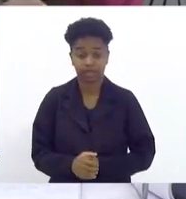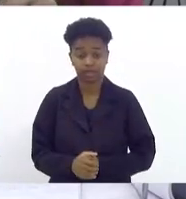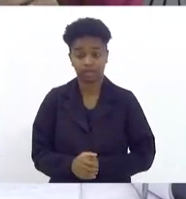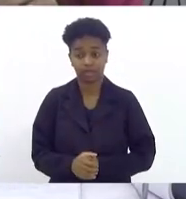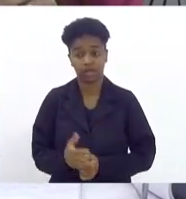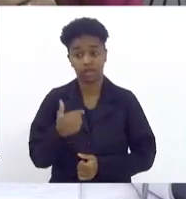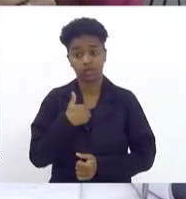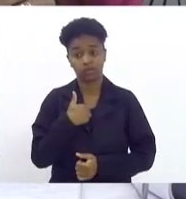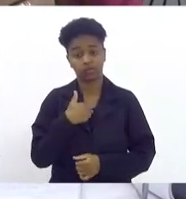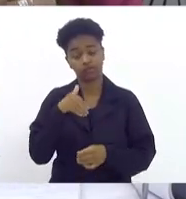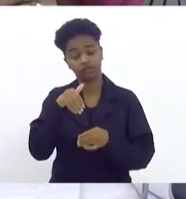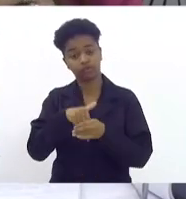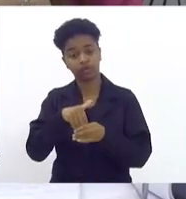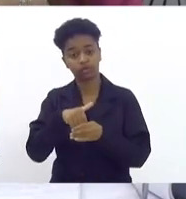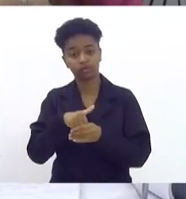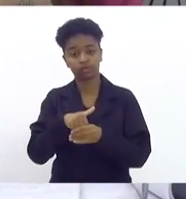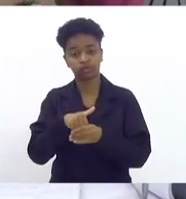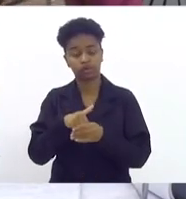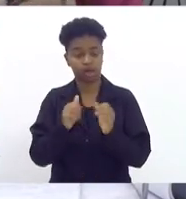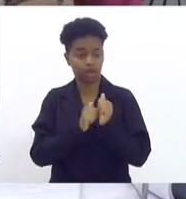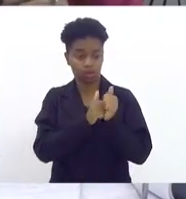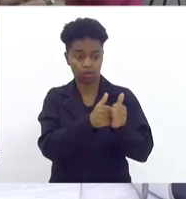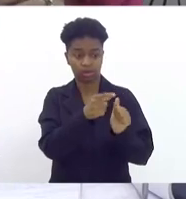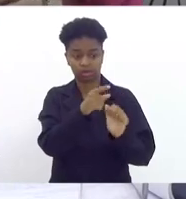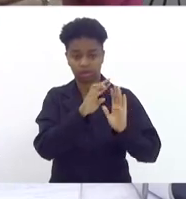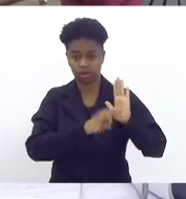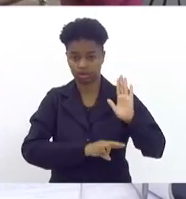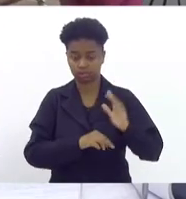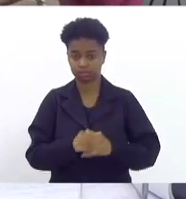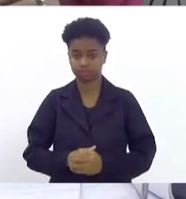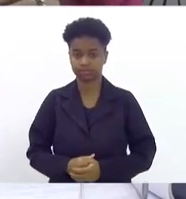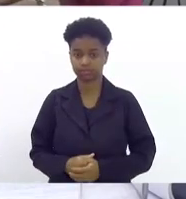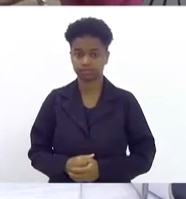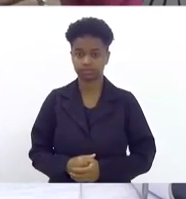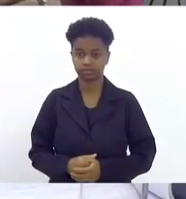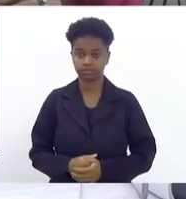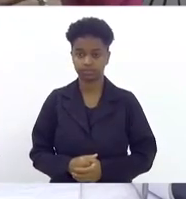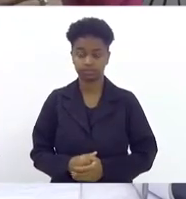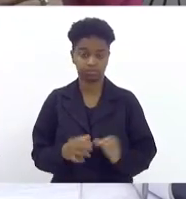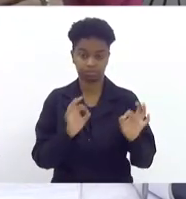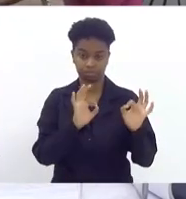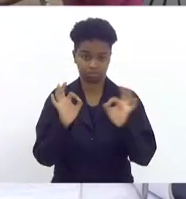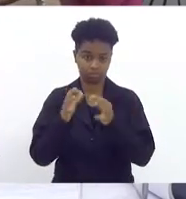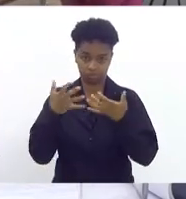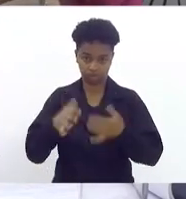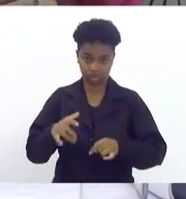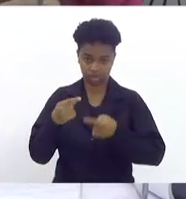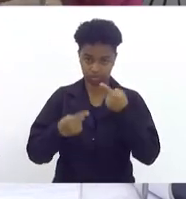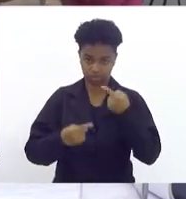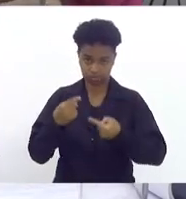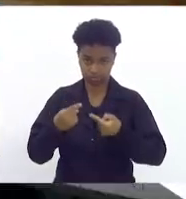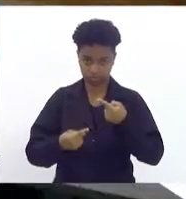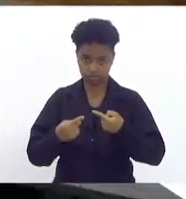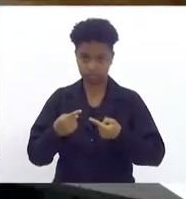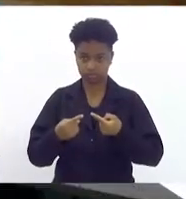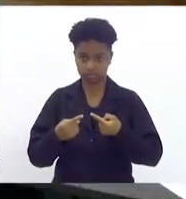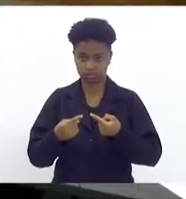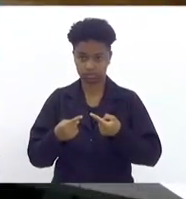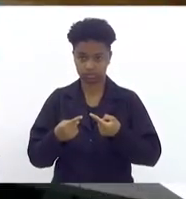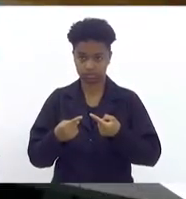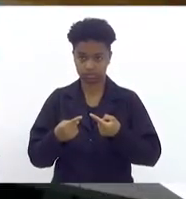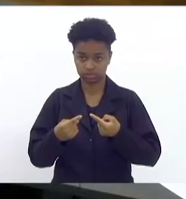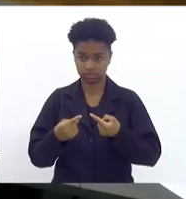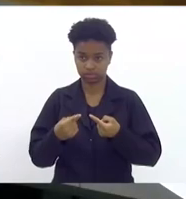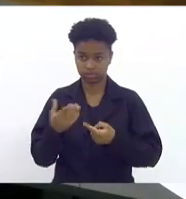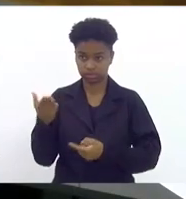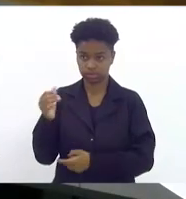voto pelo acompanho o relator. Bem, não havendo quem queira discutir, deputado doutor Serginho, que é o